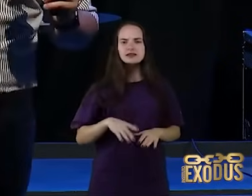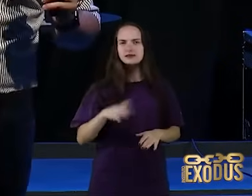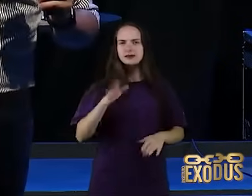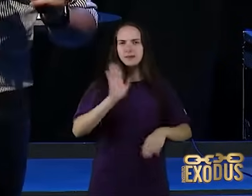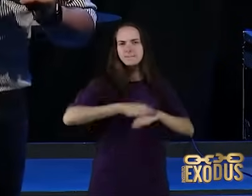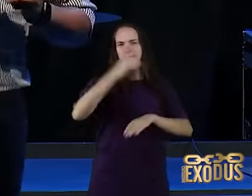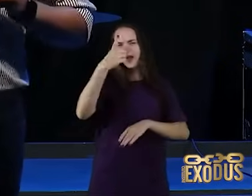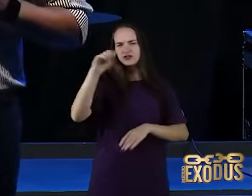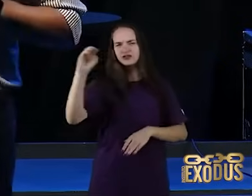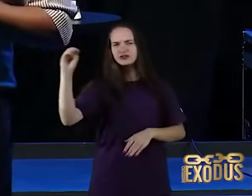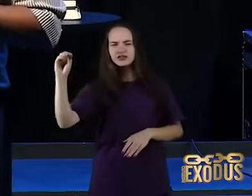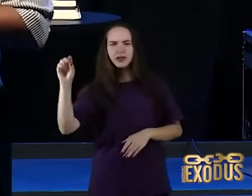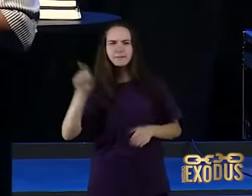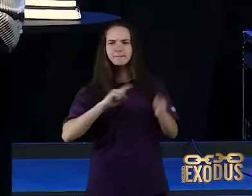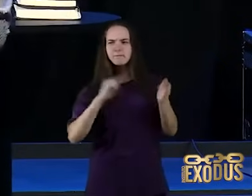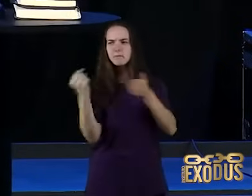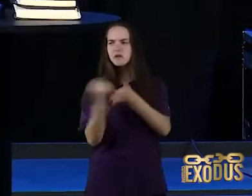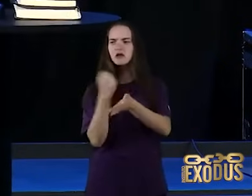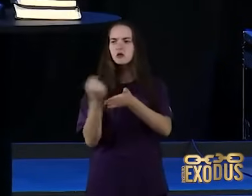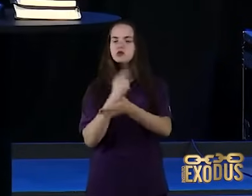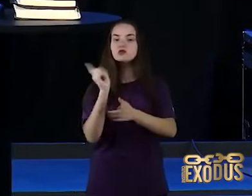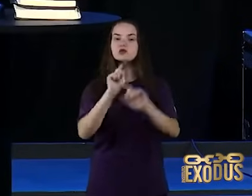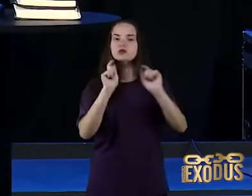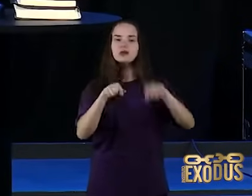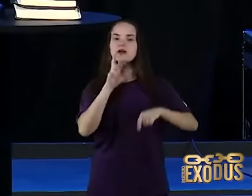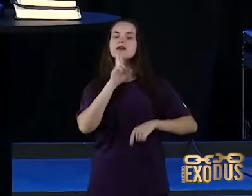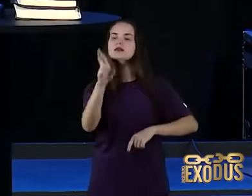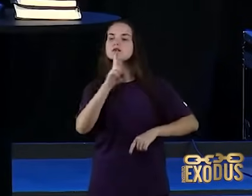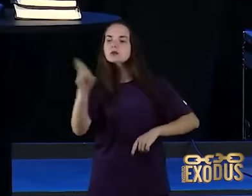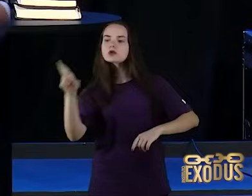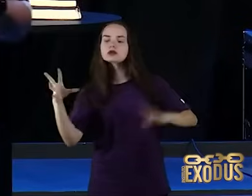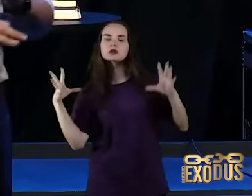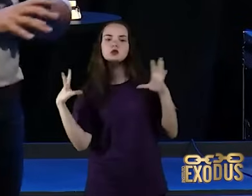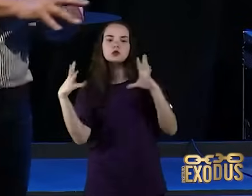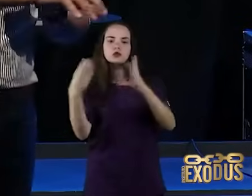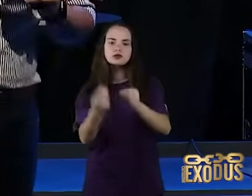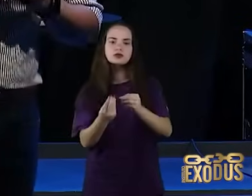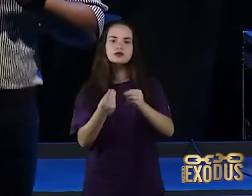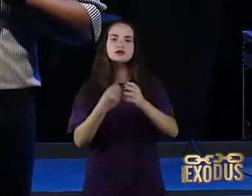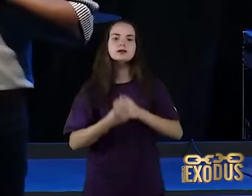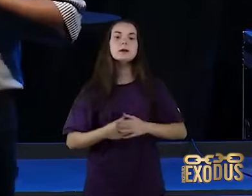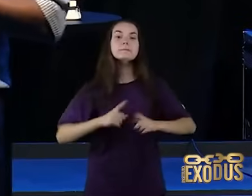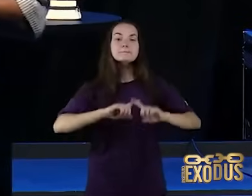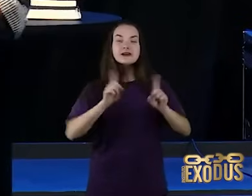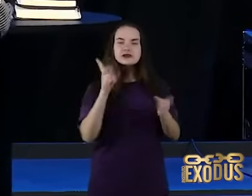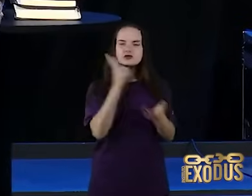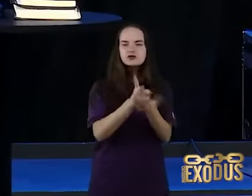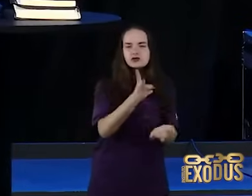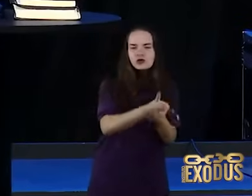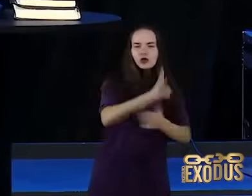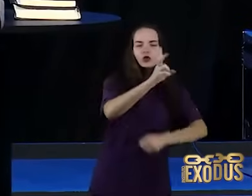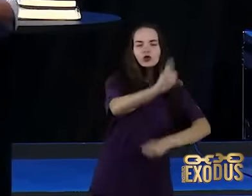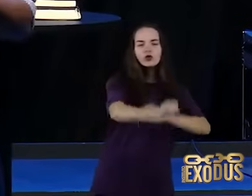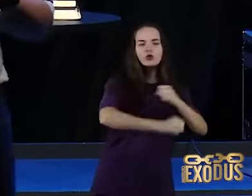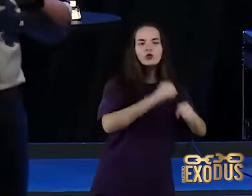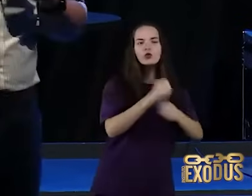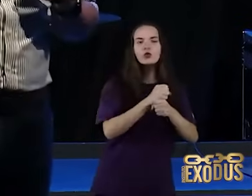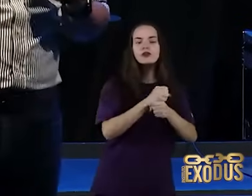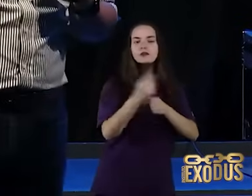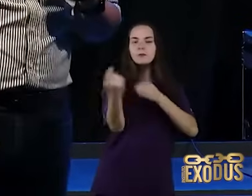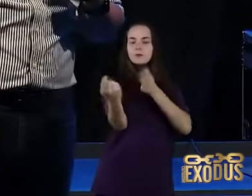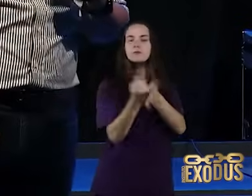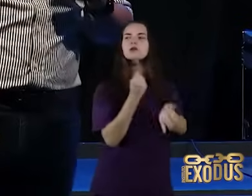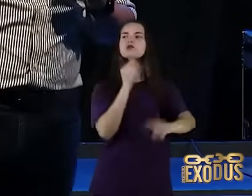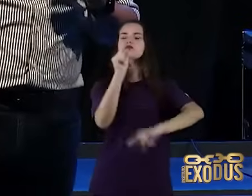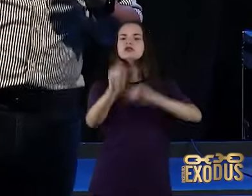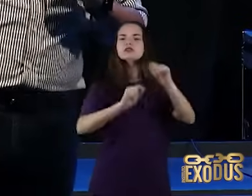responder perguntas que se repetem Mas tem uma pergunta que todo ano alguém faz pastor O que que você espera do ano